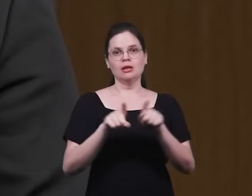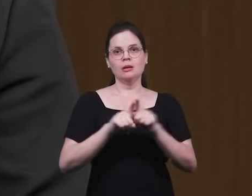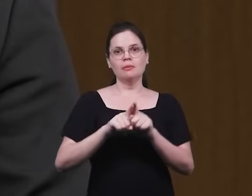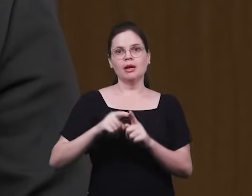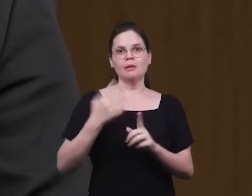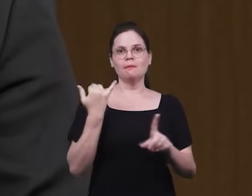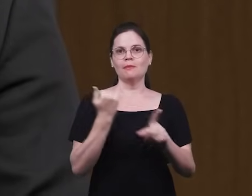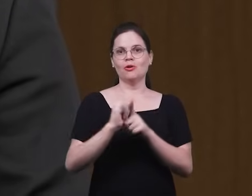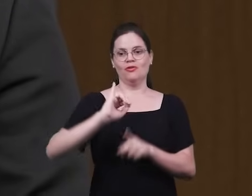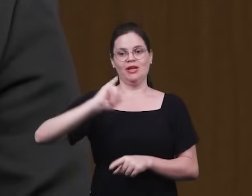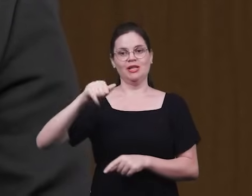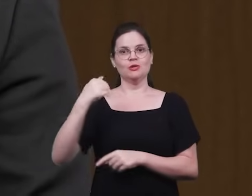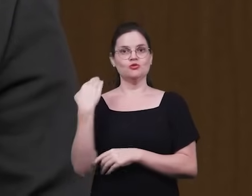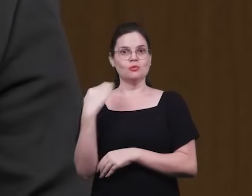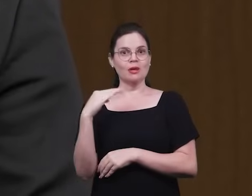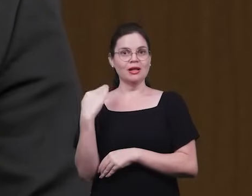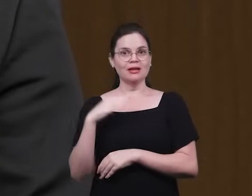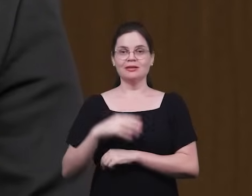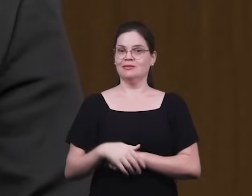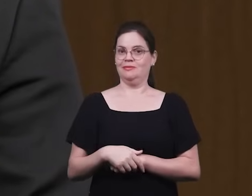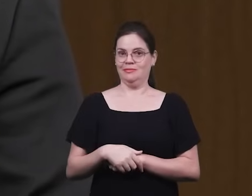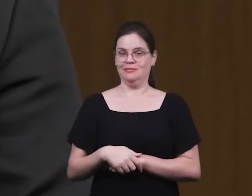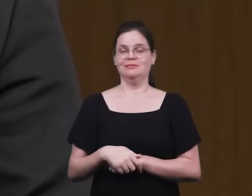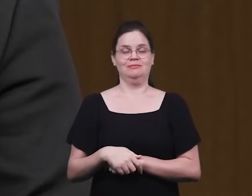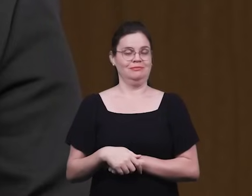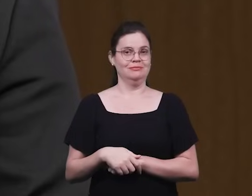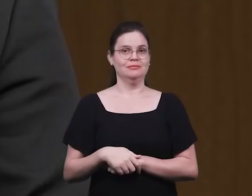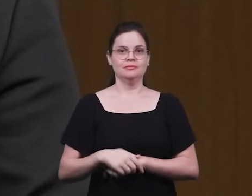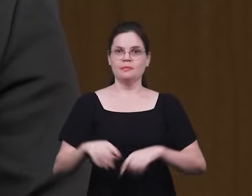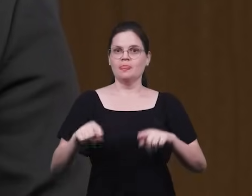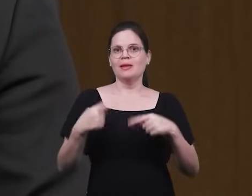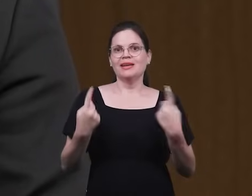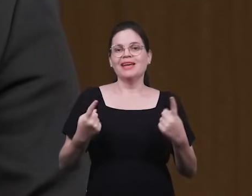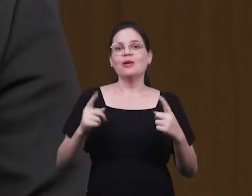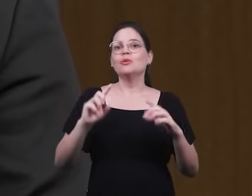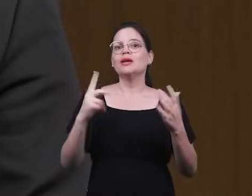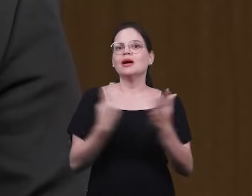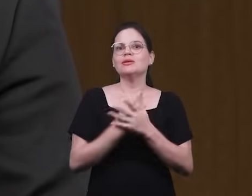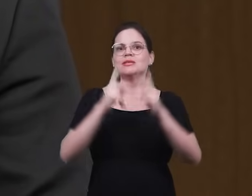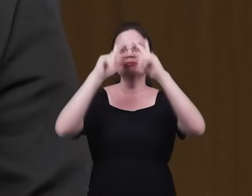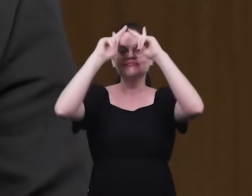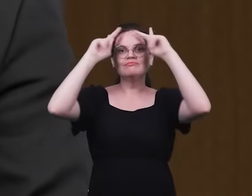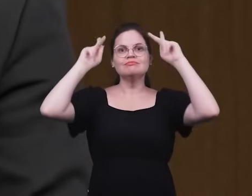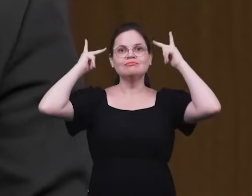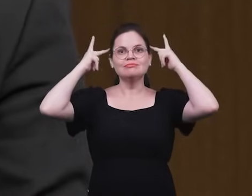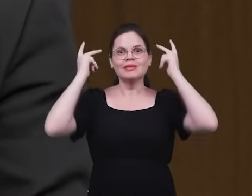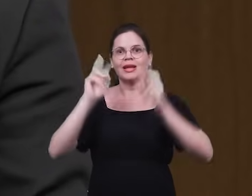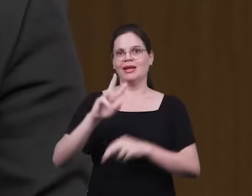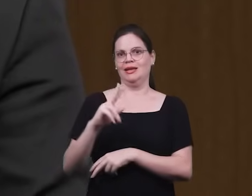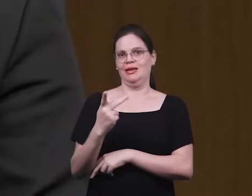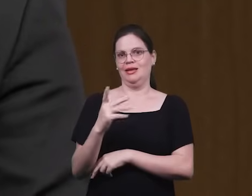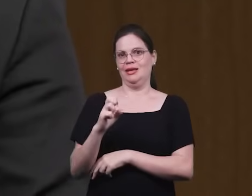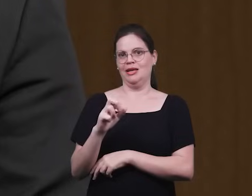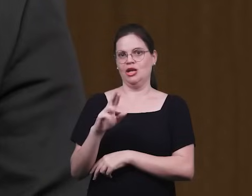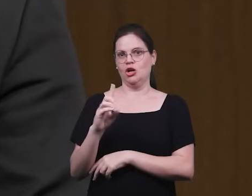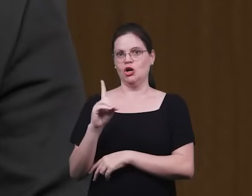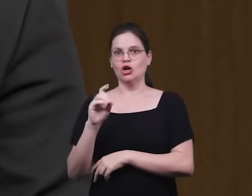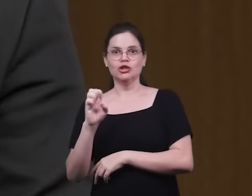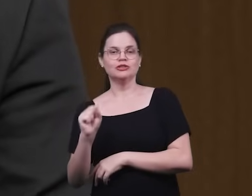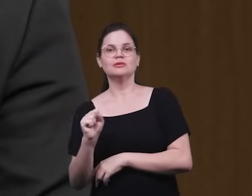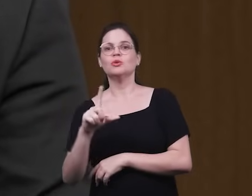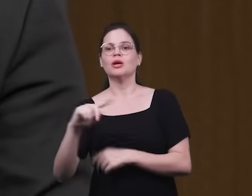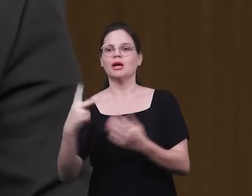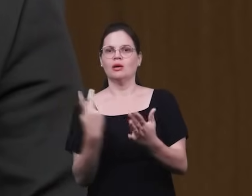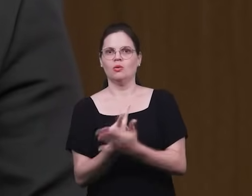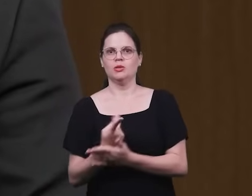né que foi moto Amando de Herodes para satisfazer os caprichos né ali